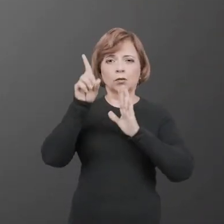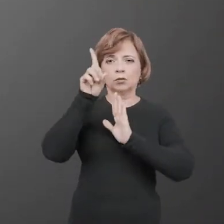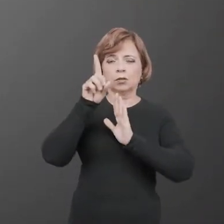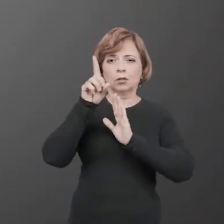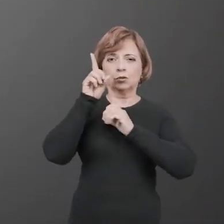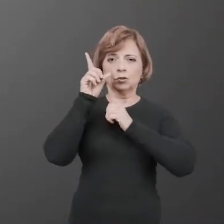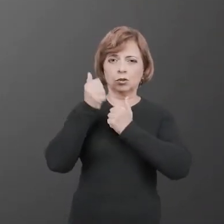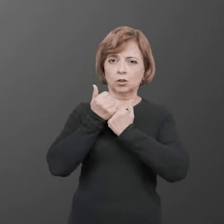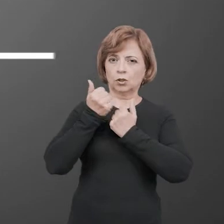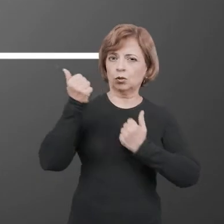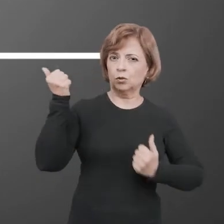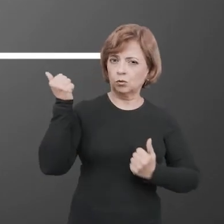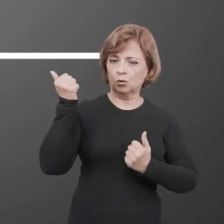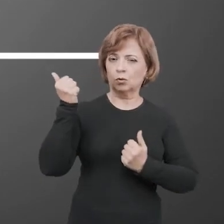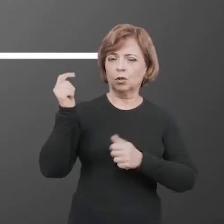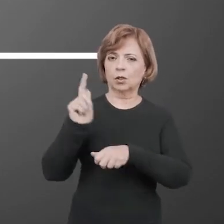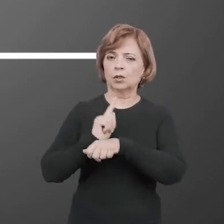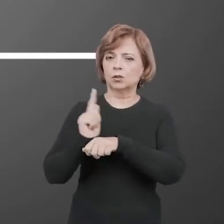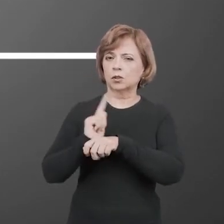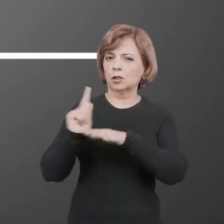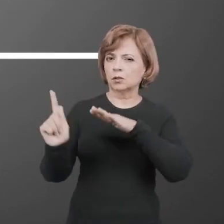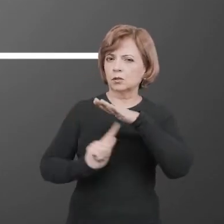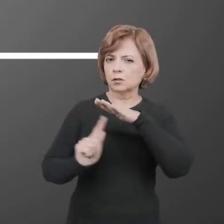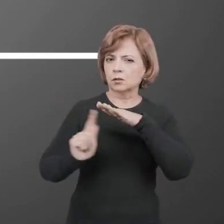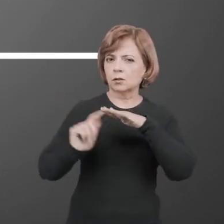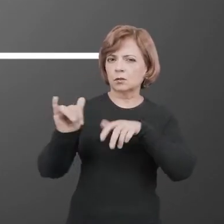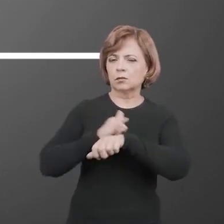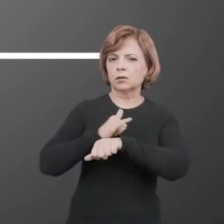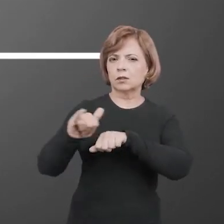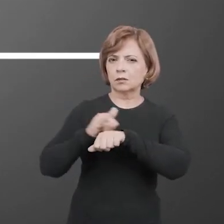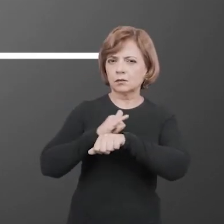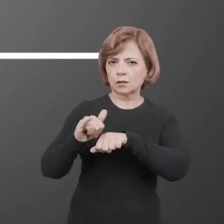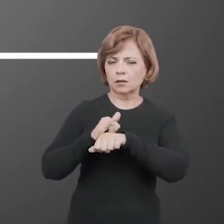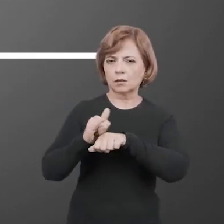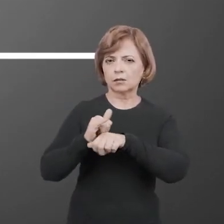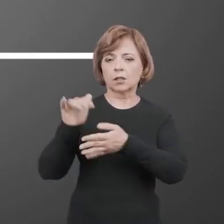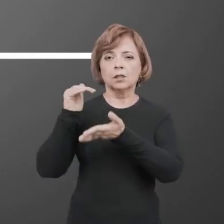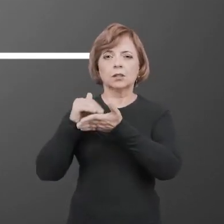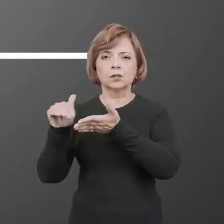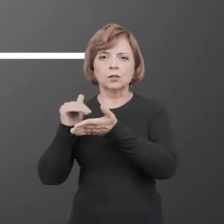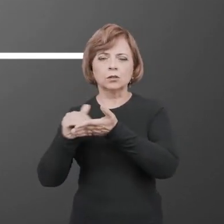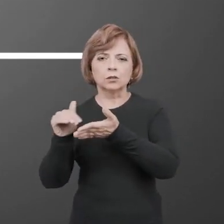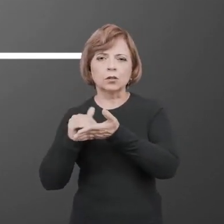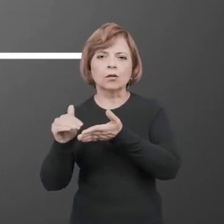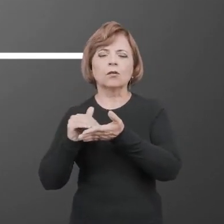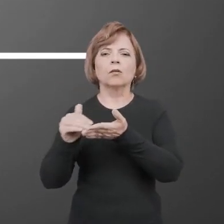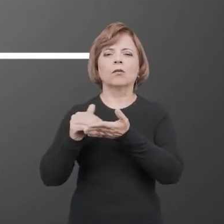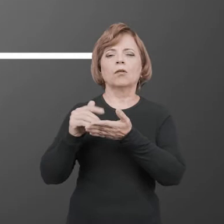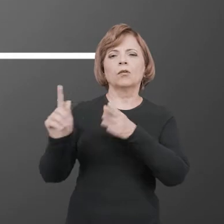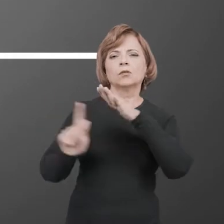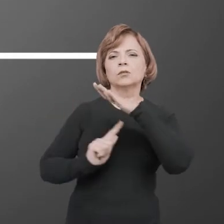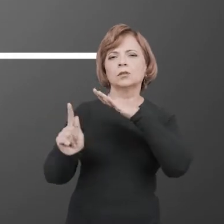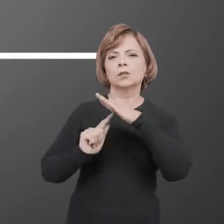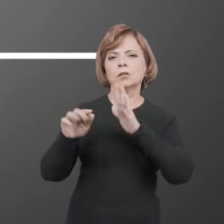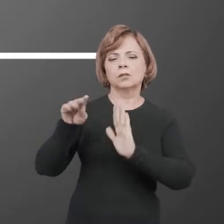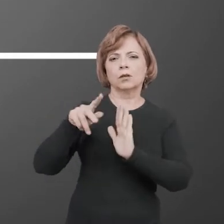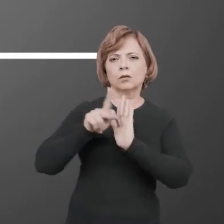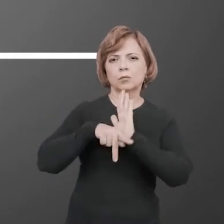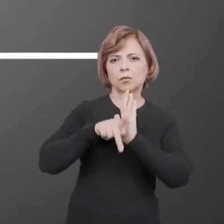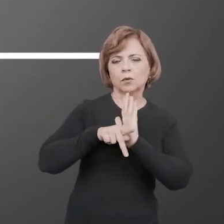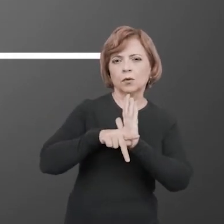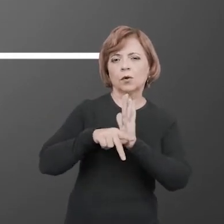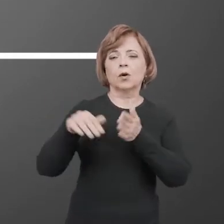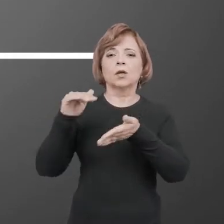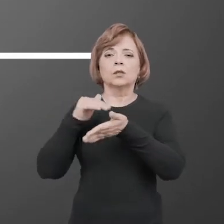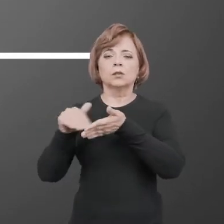Gestão Estratégica, do Escritório de Planejamento Estratégico, do Escritório de Gestão de Projetos, do